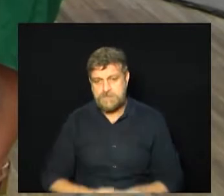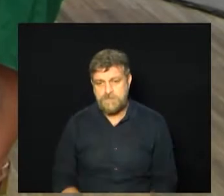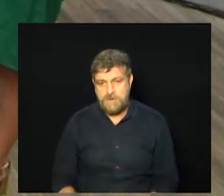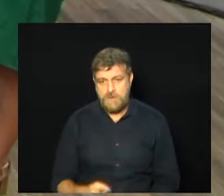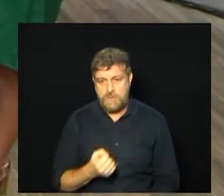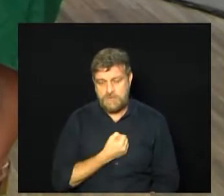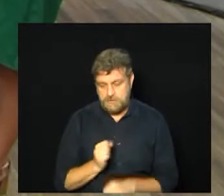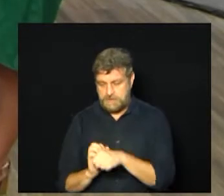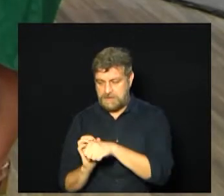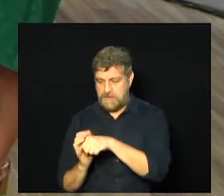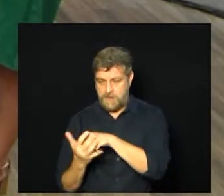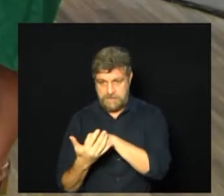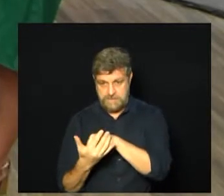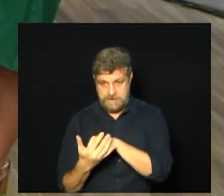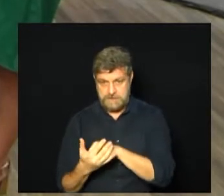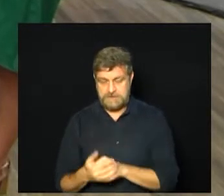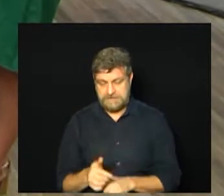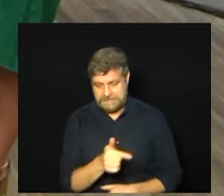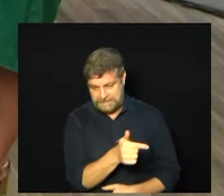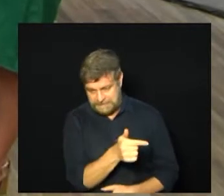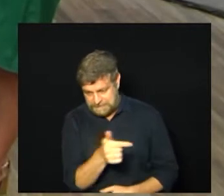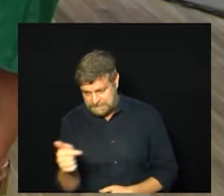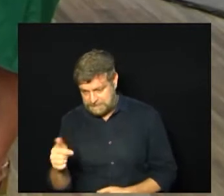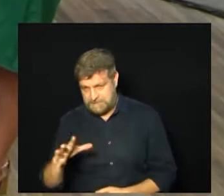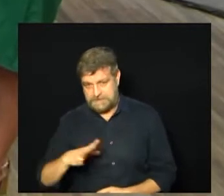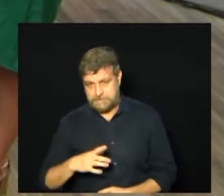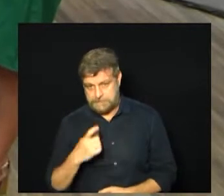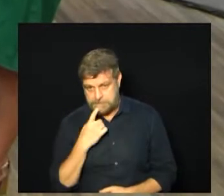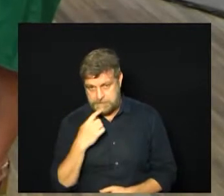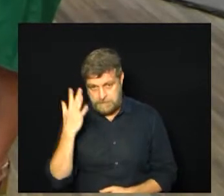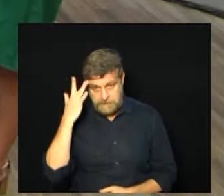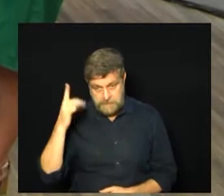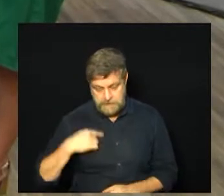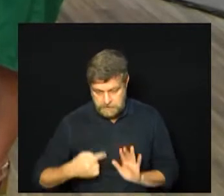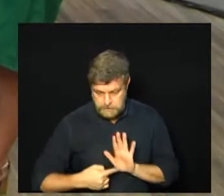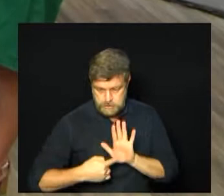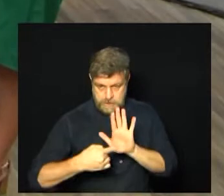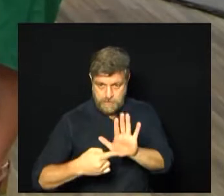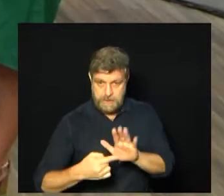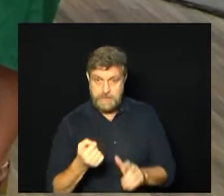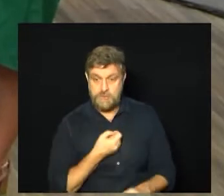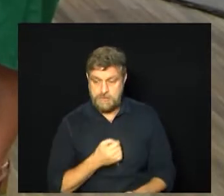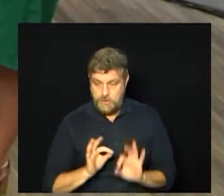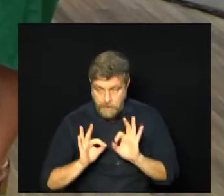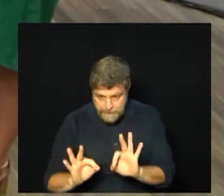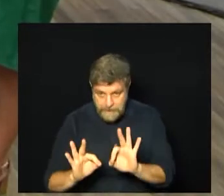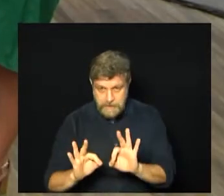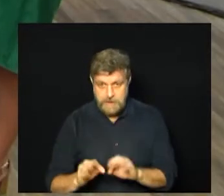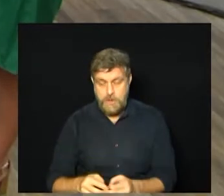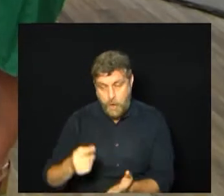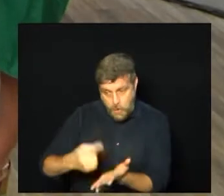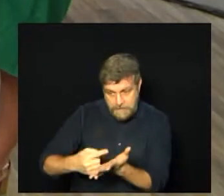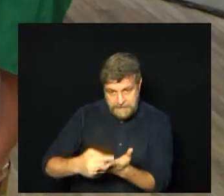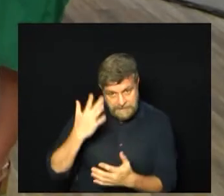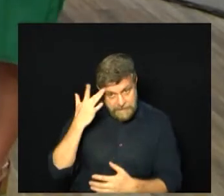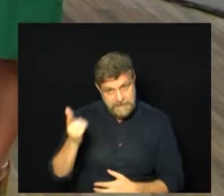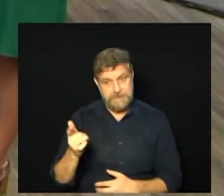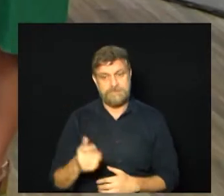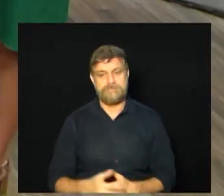da Covid-19 nesta semana aqui na cidade. Então, amanhã a gente atualiza tudo aqui. Combinado, até amanhã. Até.